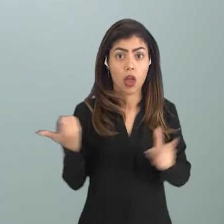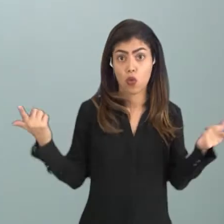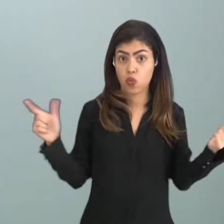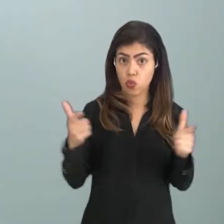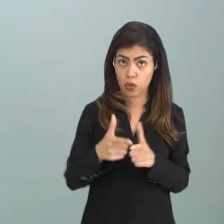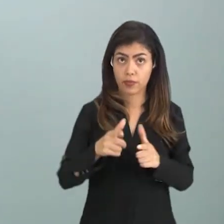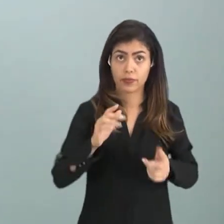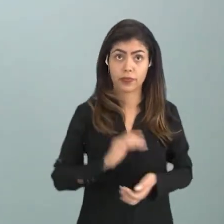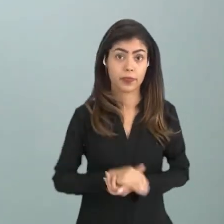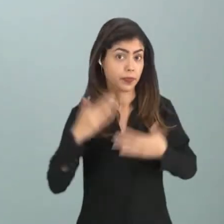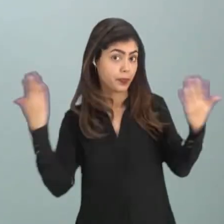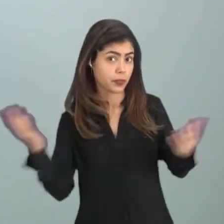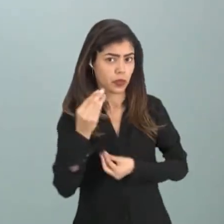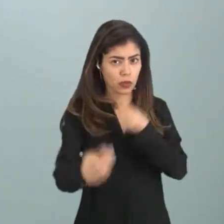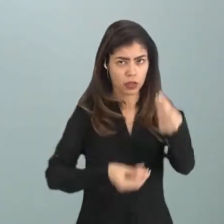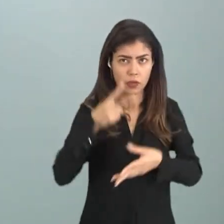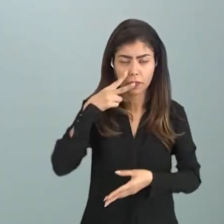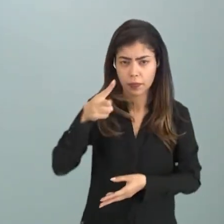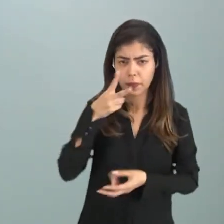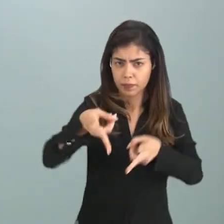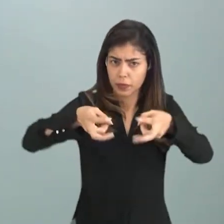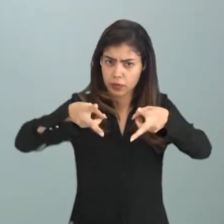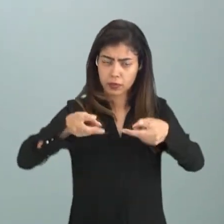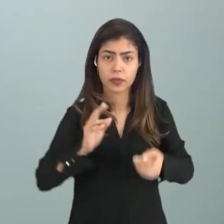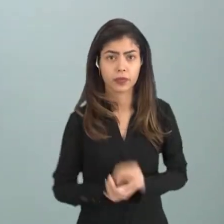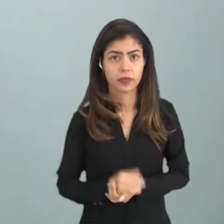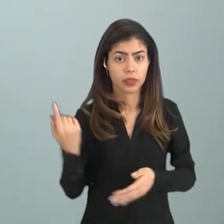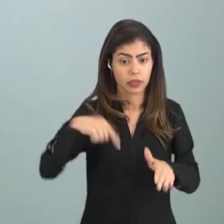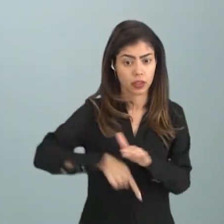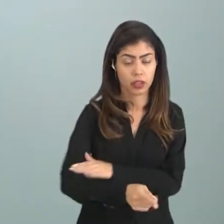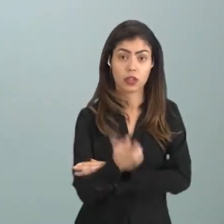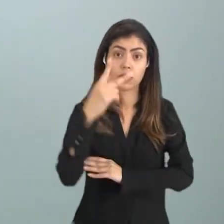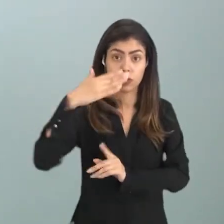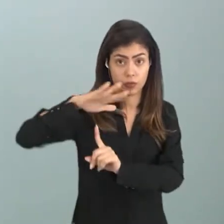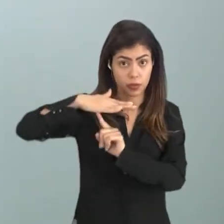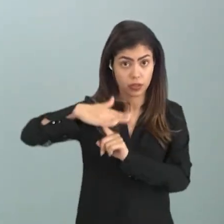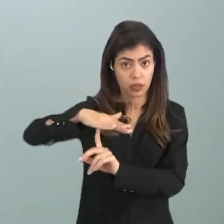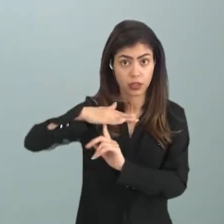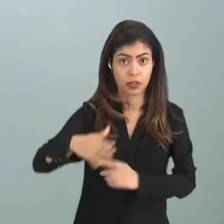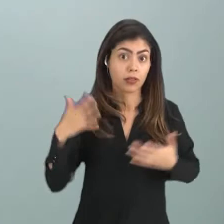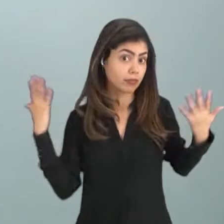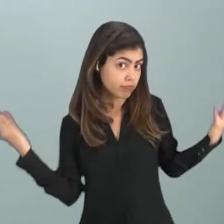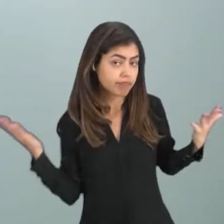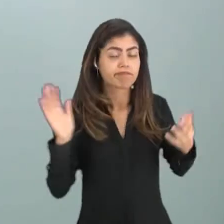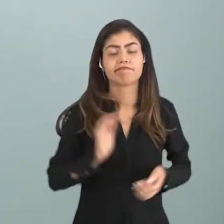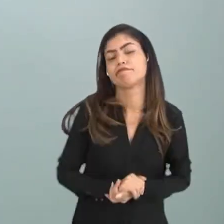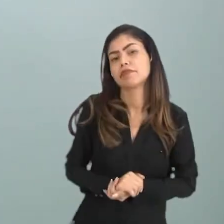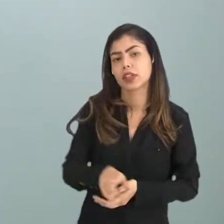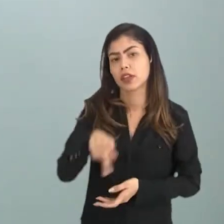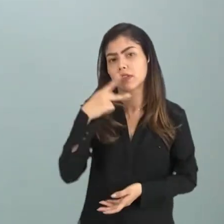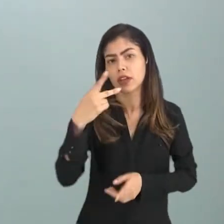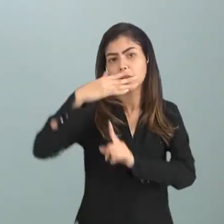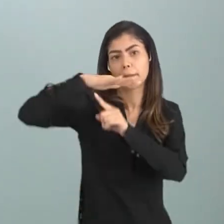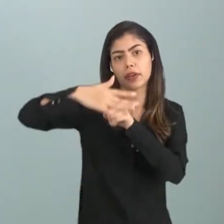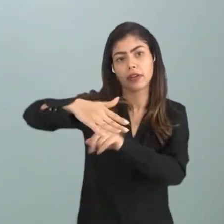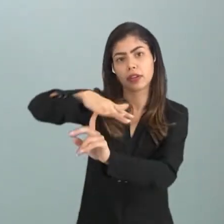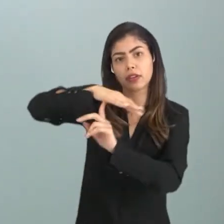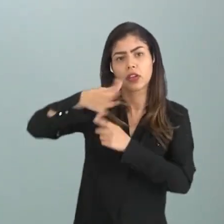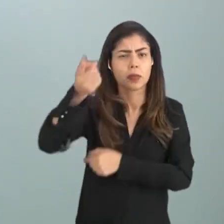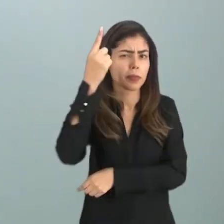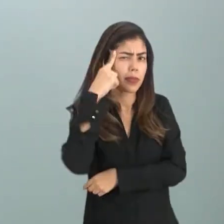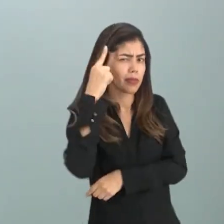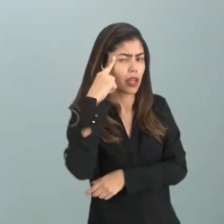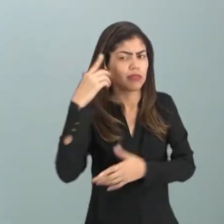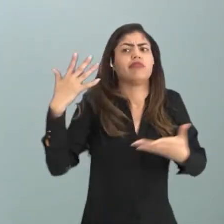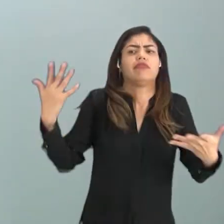curto, né? Então, como vocês puderam ver, dentro do paraquedismo, assim, quando a gente fala em paraquedismo, a gente já